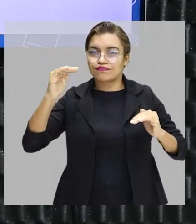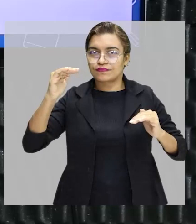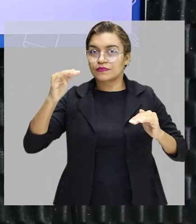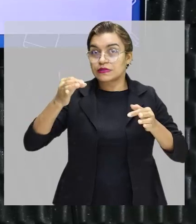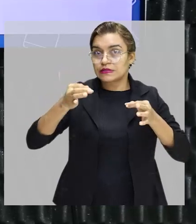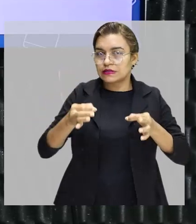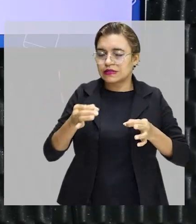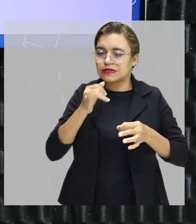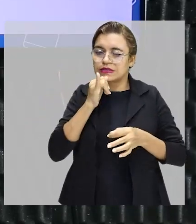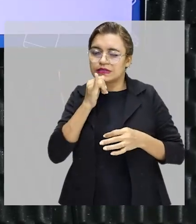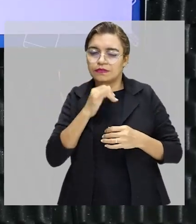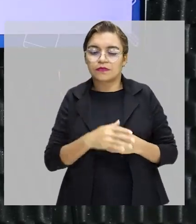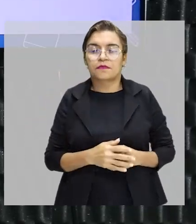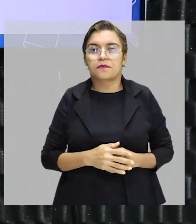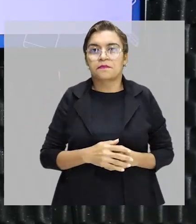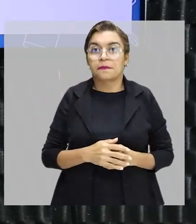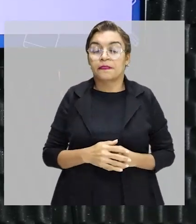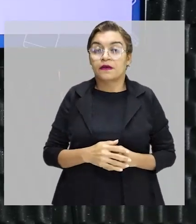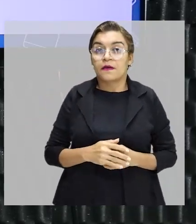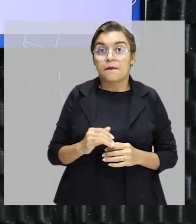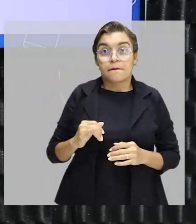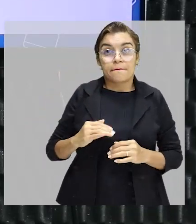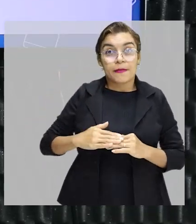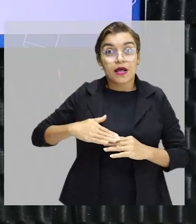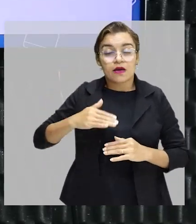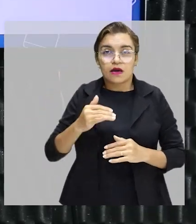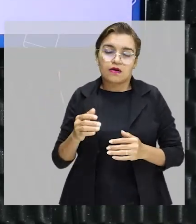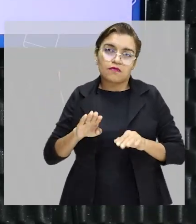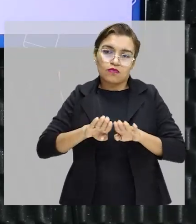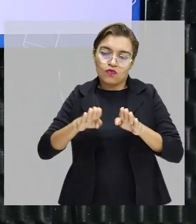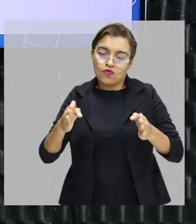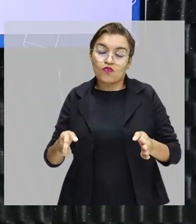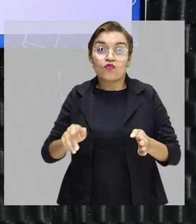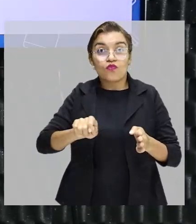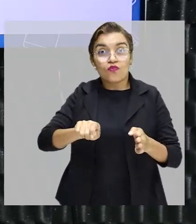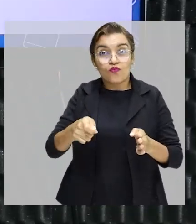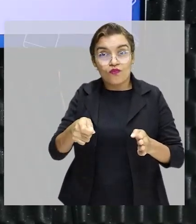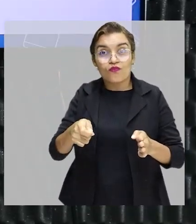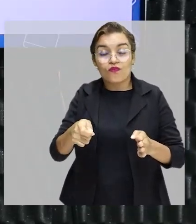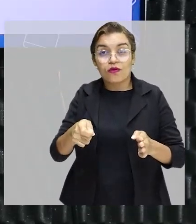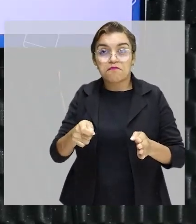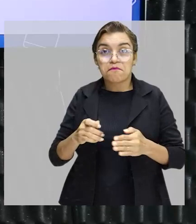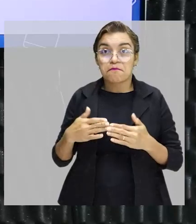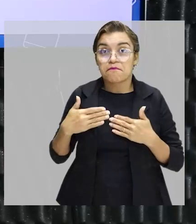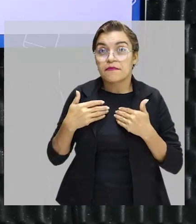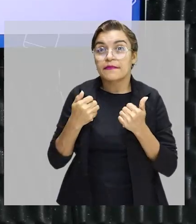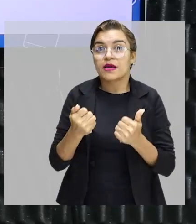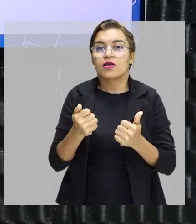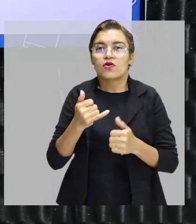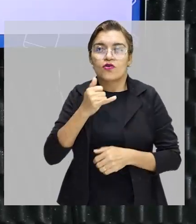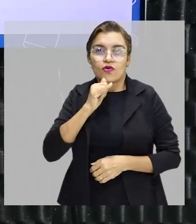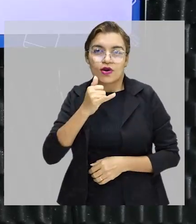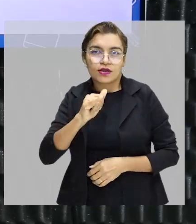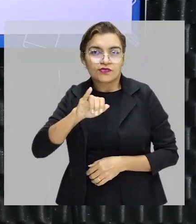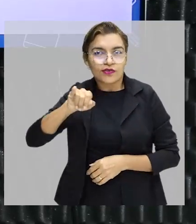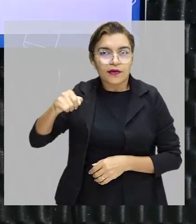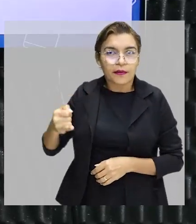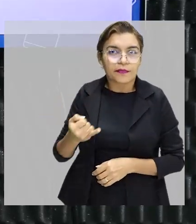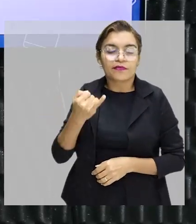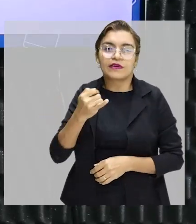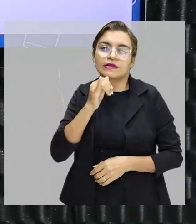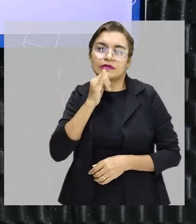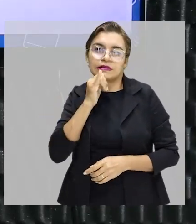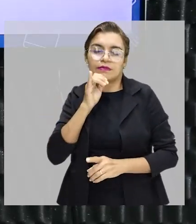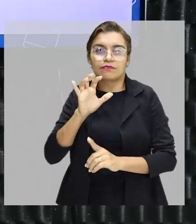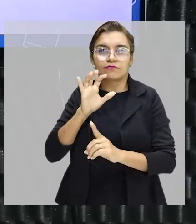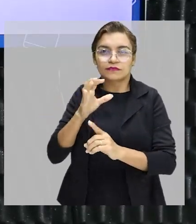que o fogão mais eficiente, que vai melhor aproveitar aquela energia para gerar a chama,